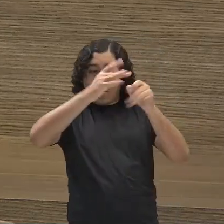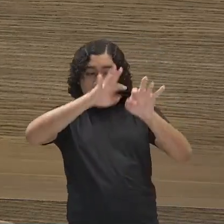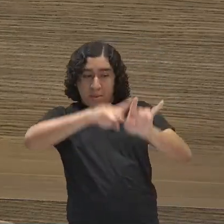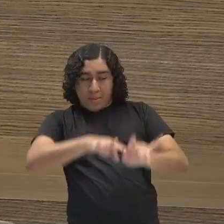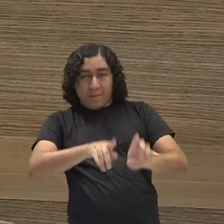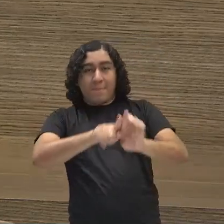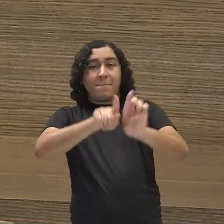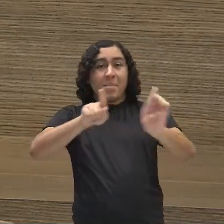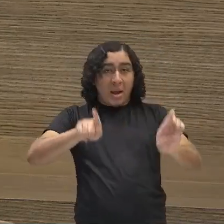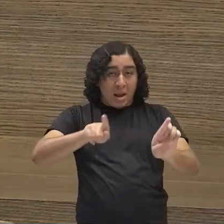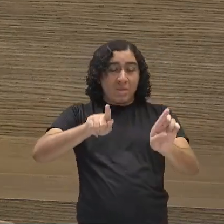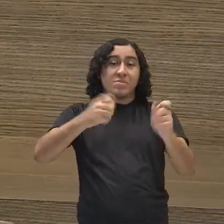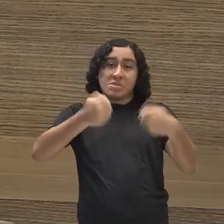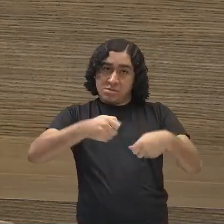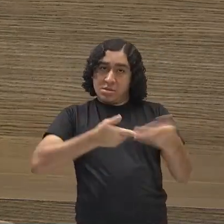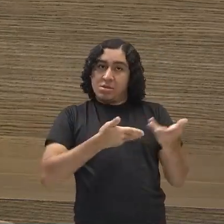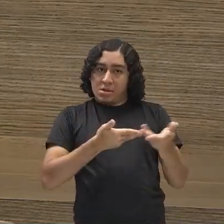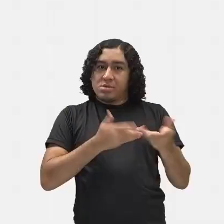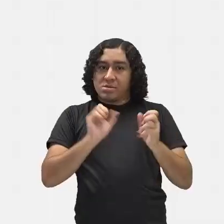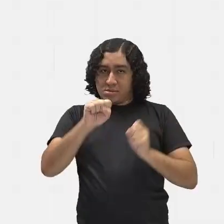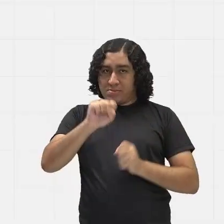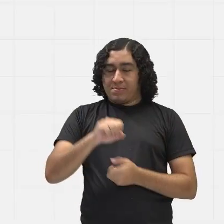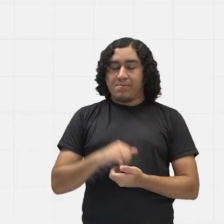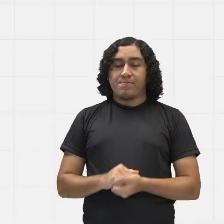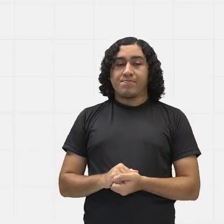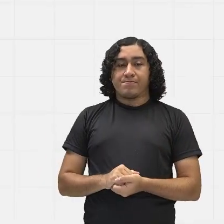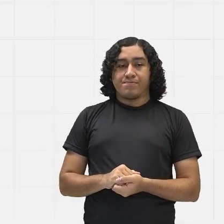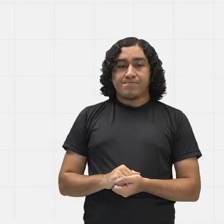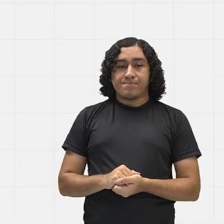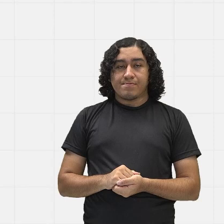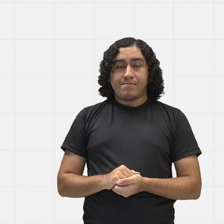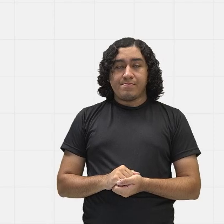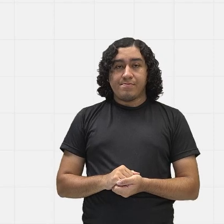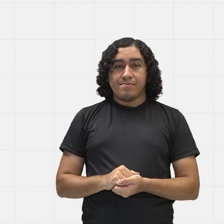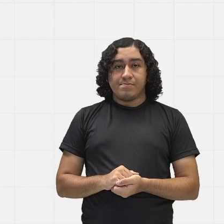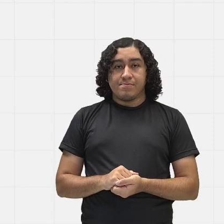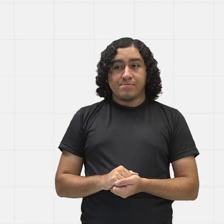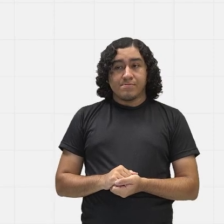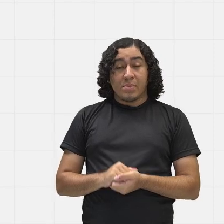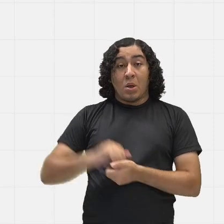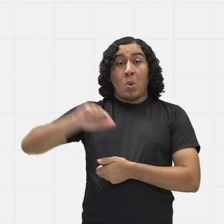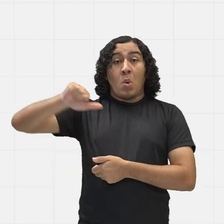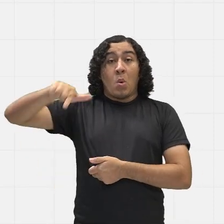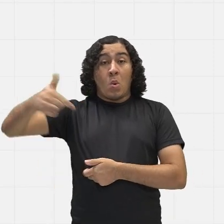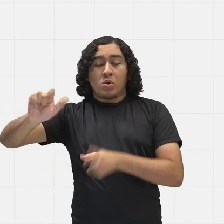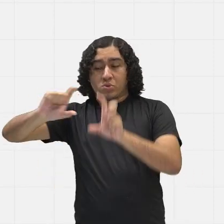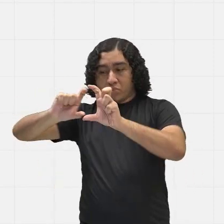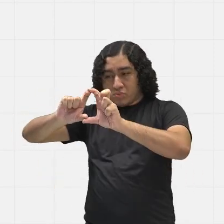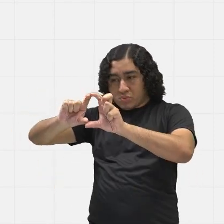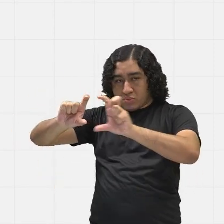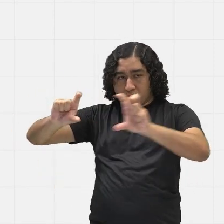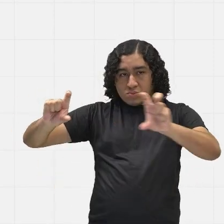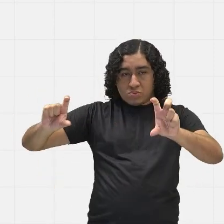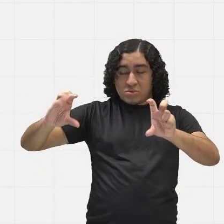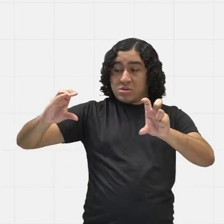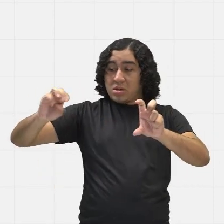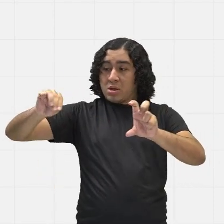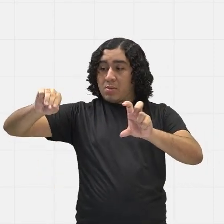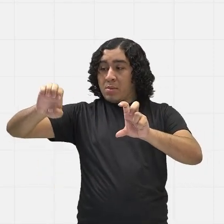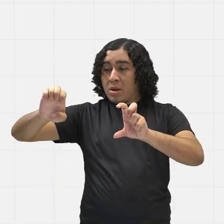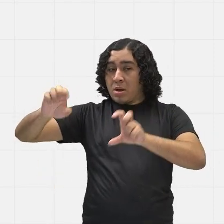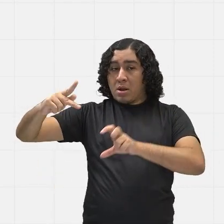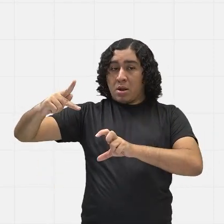pode deixar de interagir. Aí, na sequência, a gente tem o login CME Pedag.